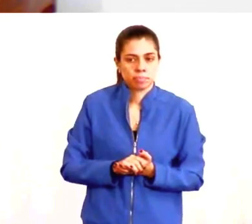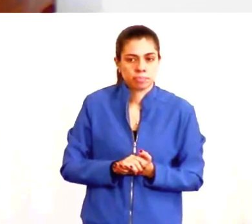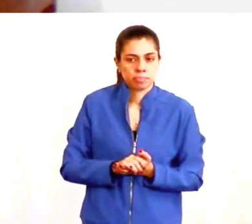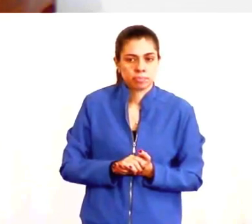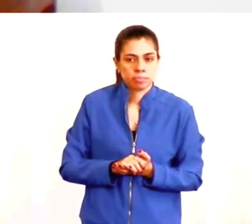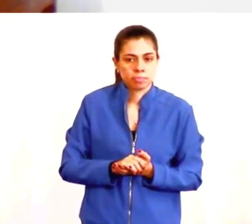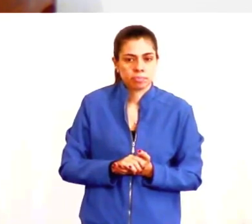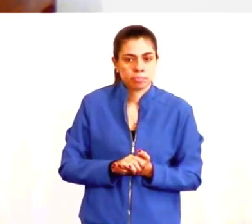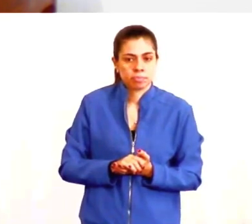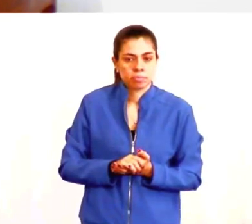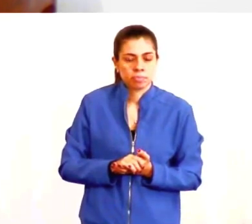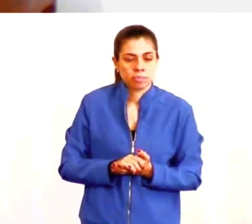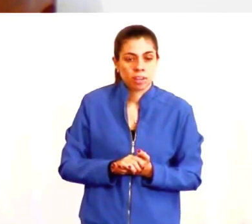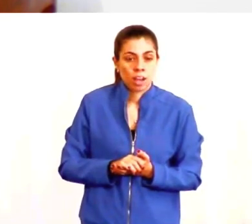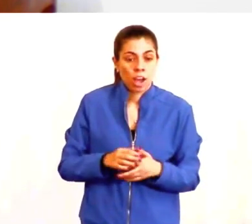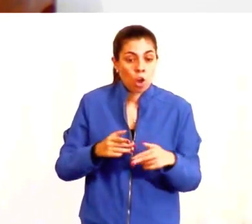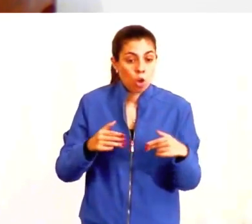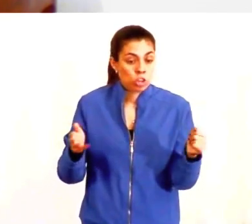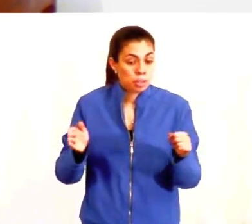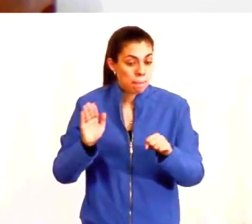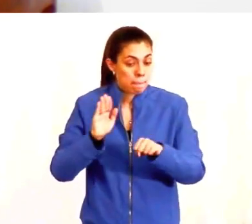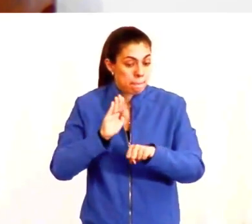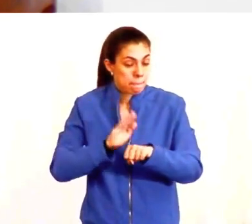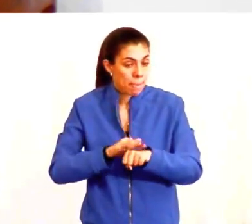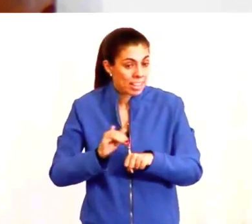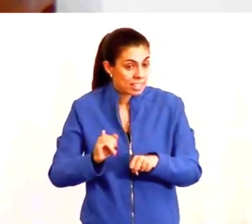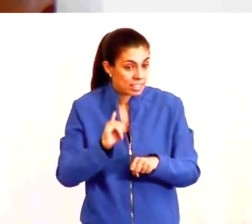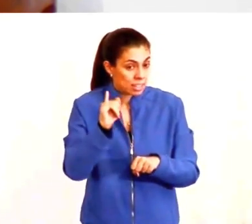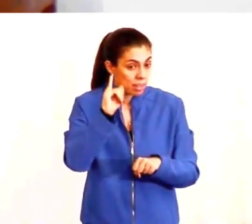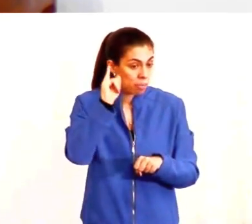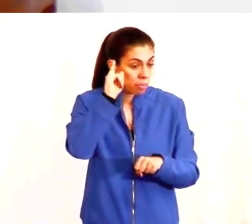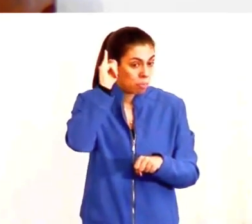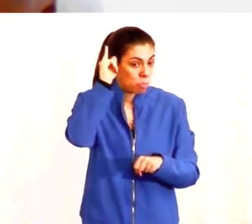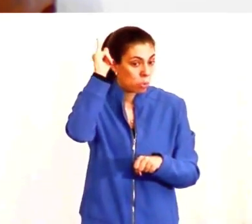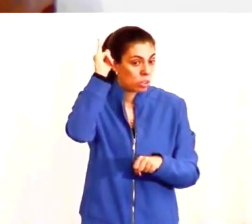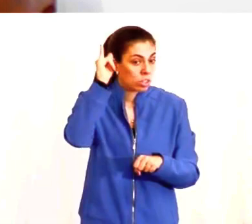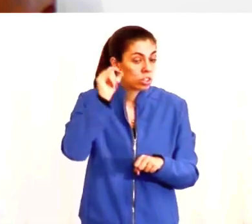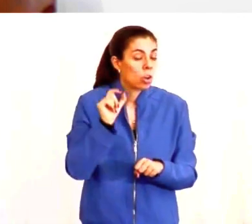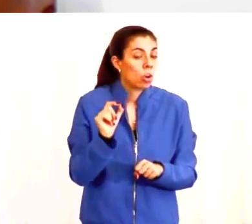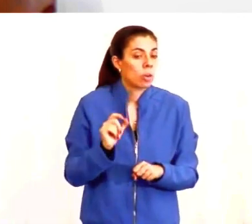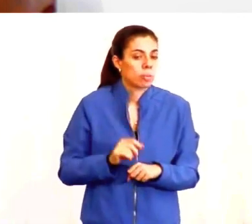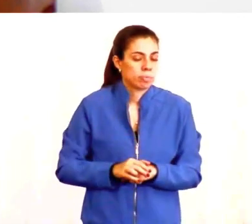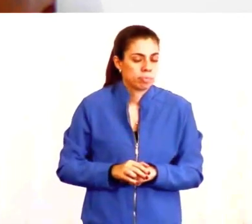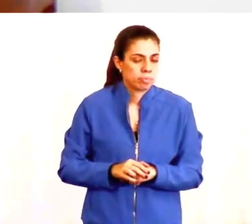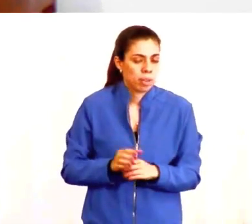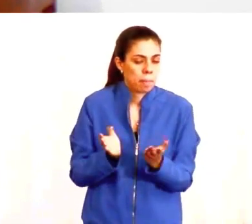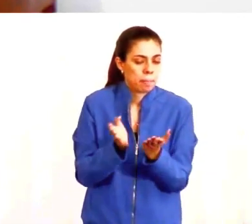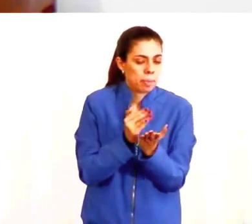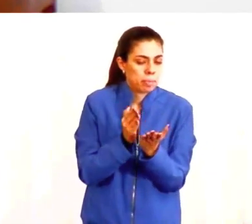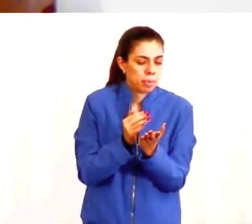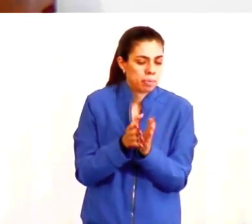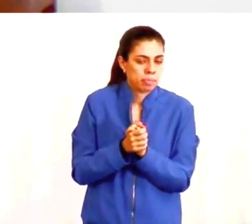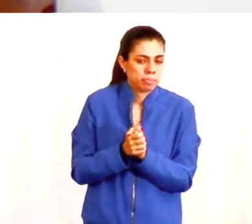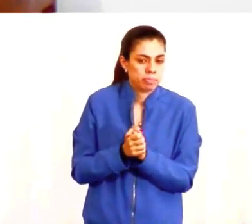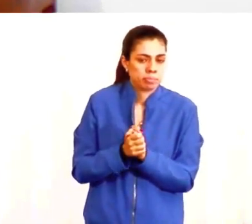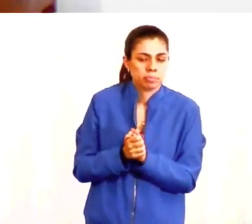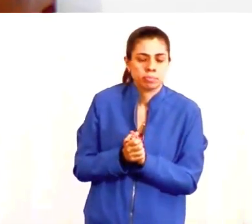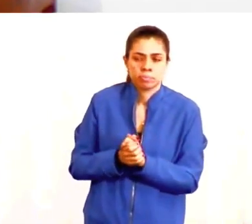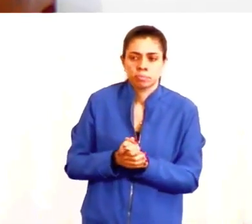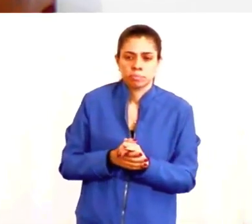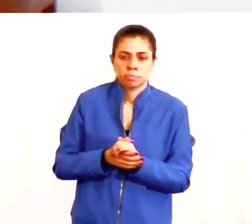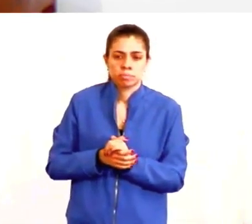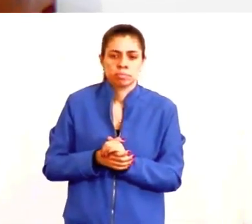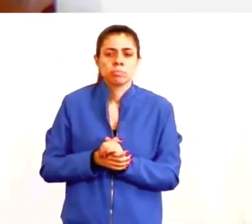a cátedra, que era chamada de Cátedra de Moisés. É muito diferente de como é hoje no